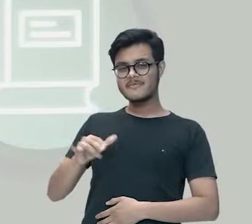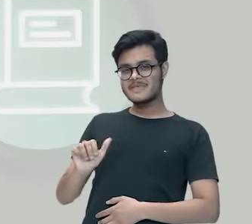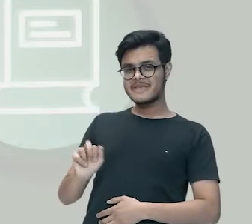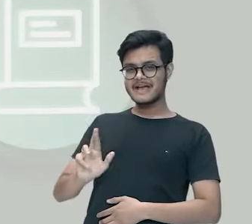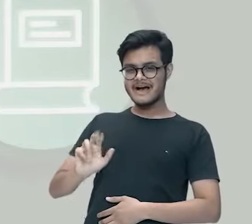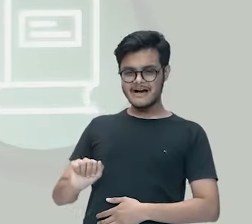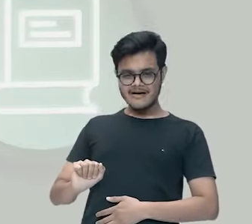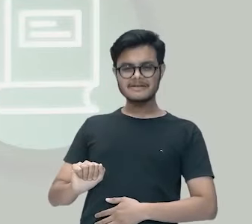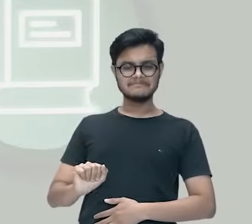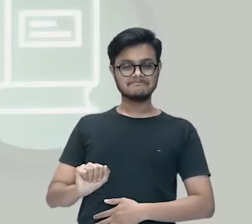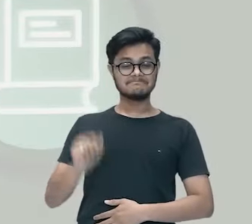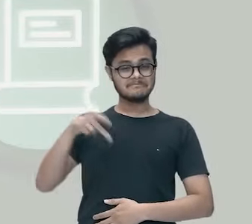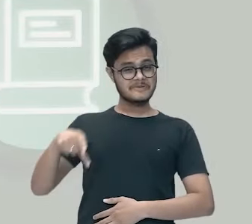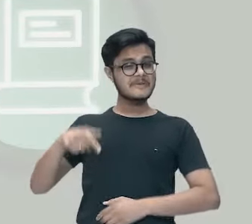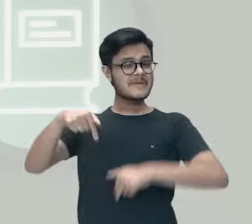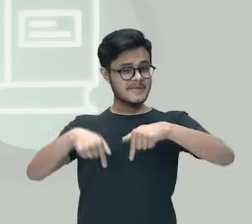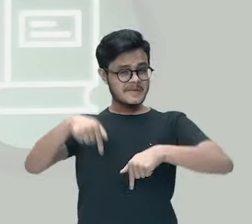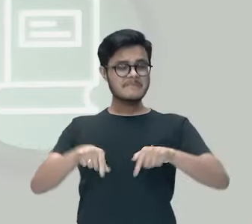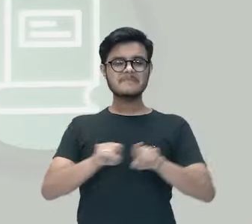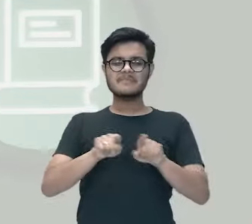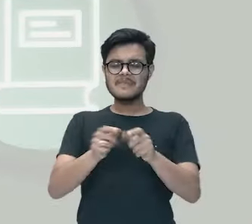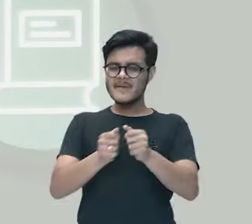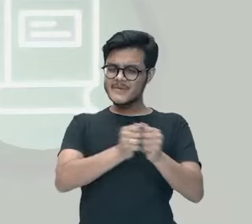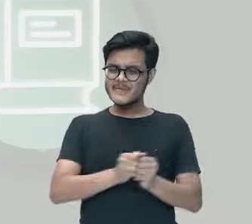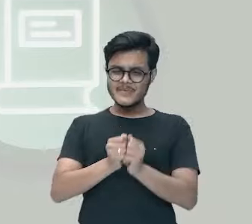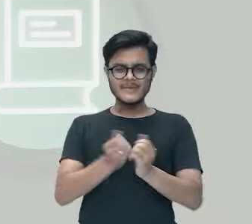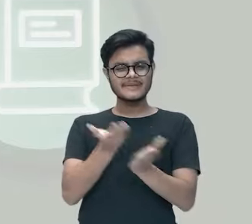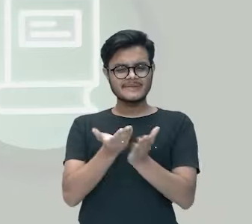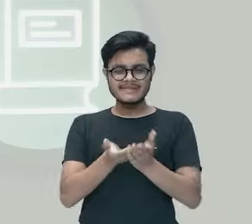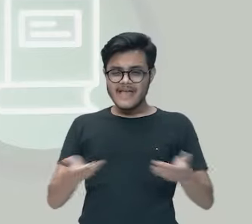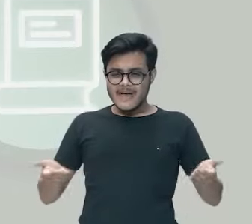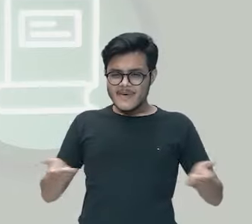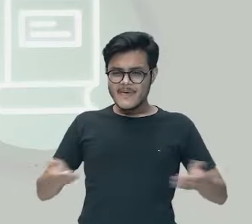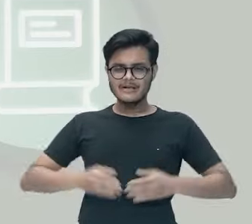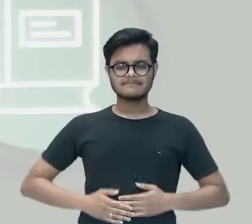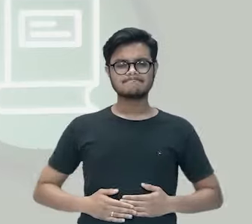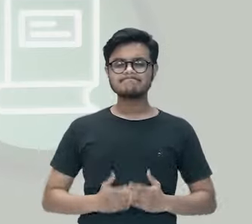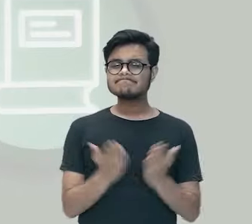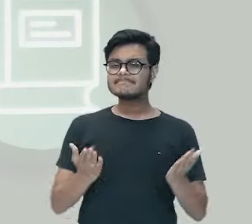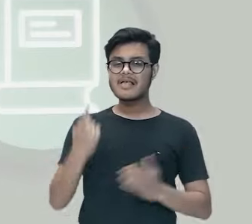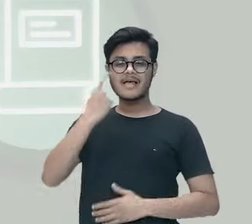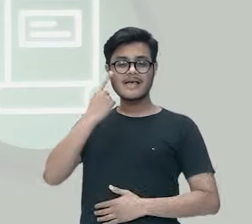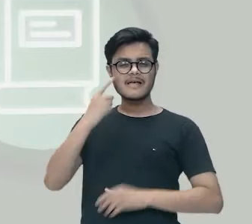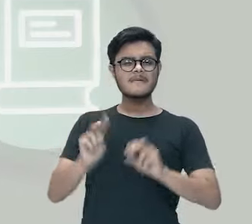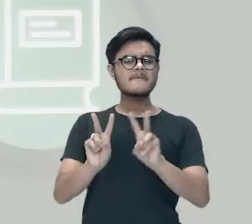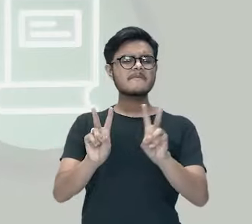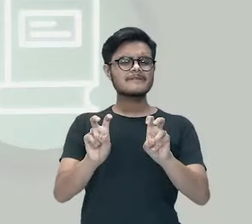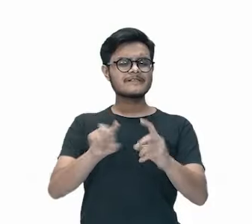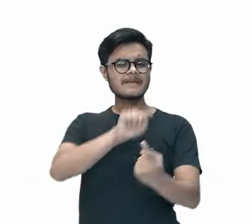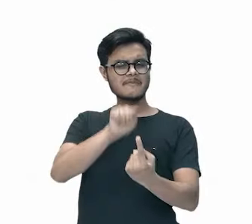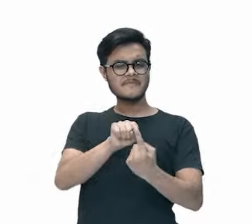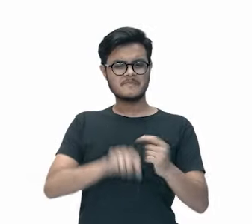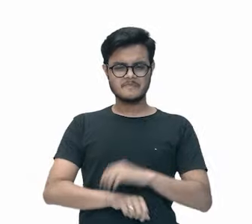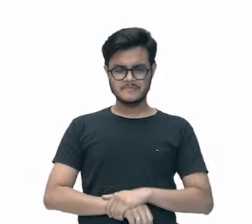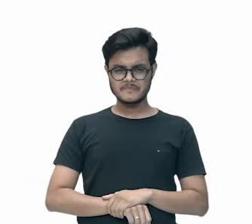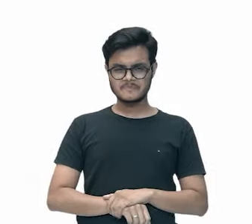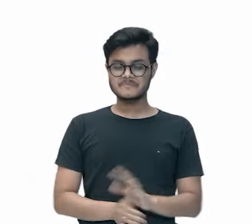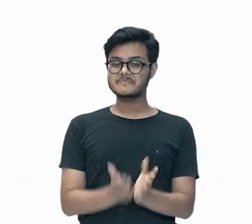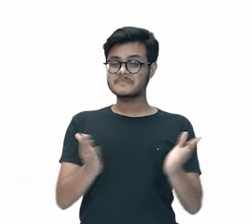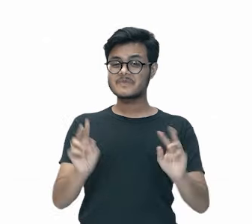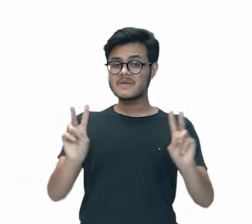Graça, a professora de Química que vai acompanhar vocês na aula de hoje. Vamos dar uma olhadinha no nosso objeto de conhecimento. Objeto